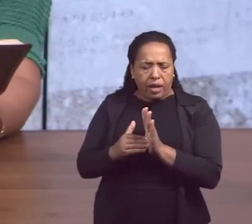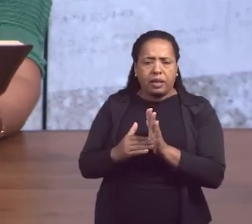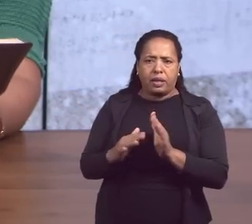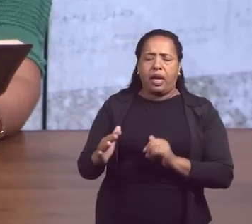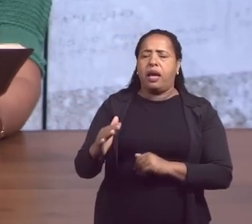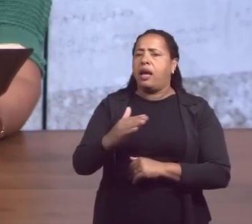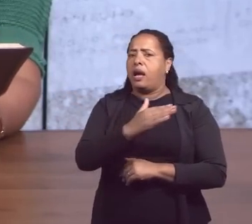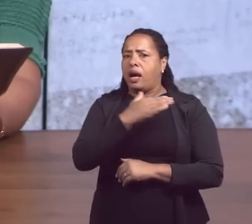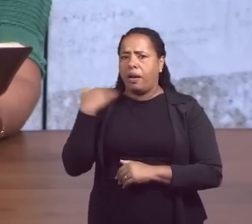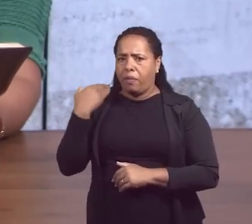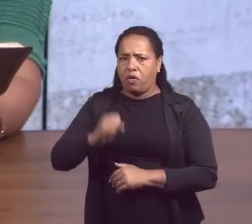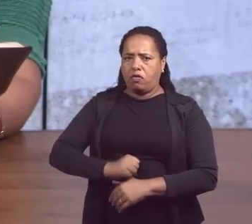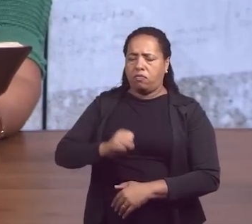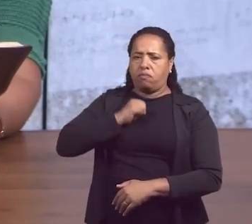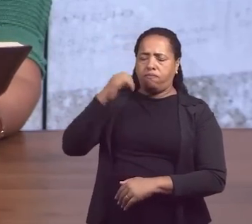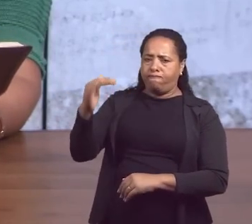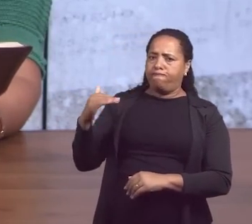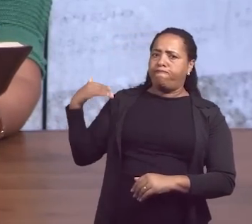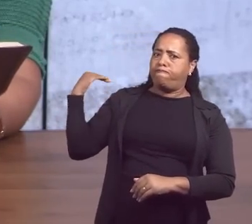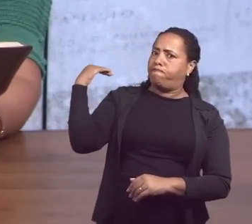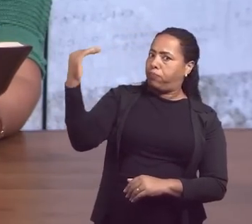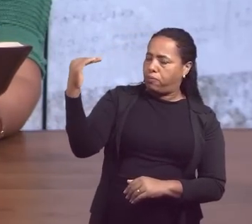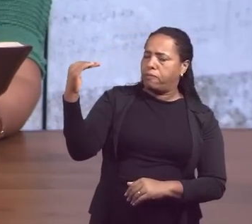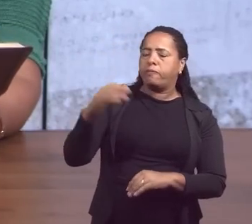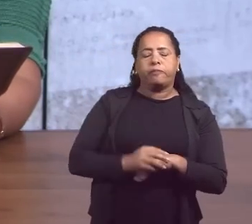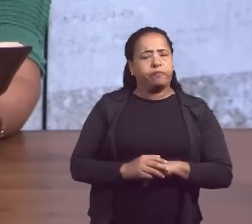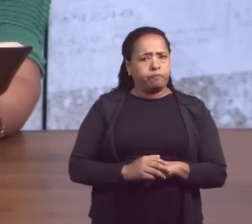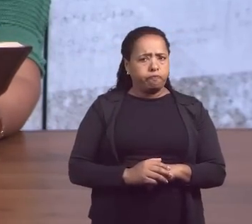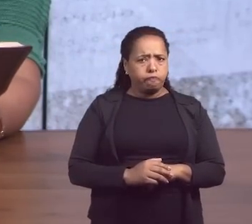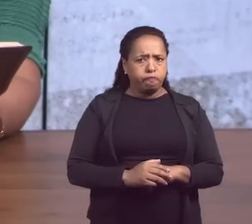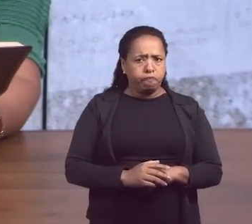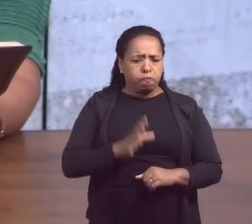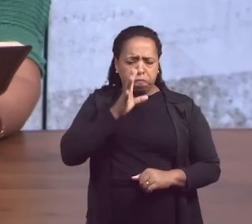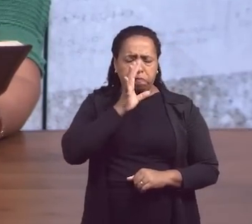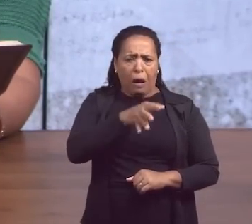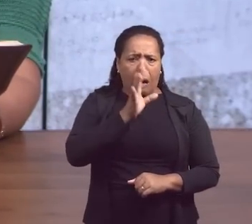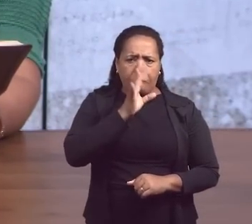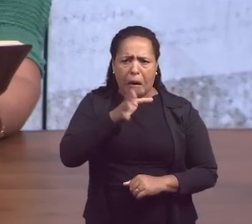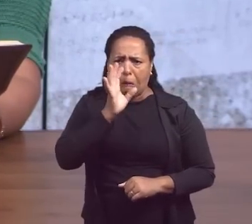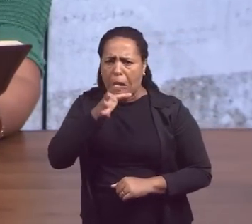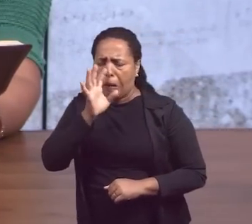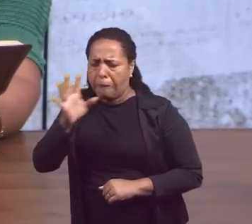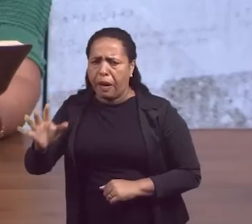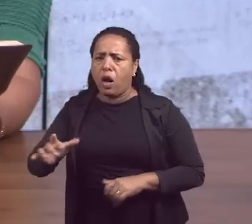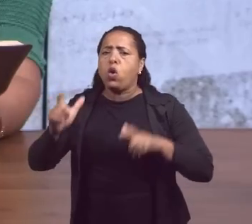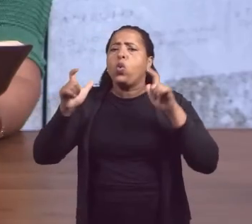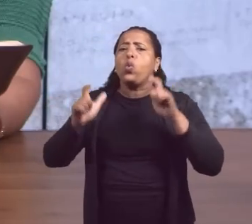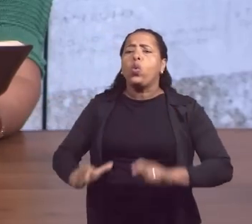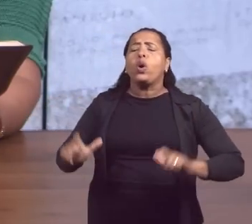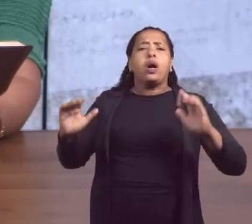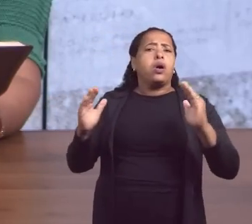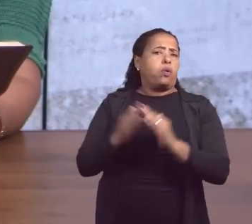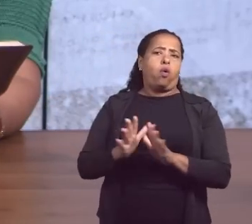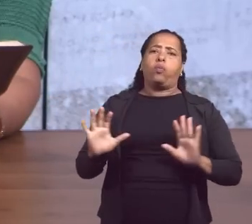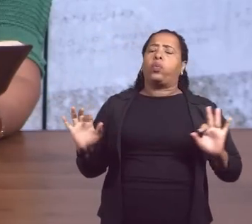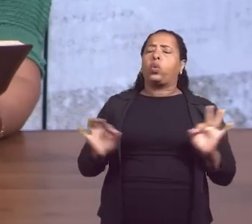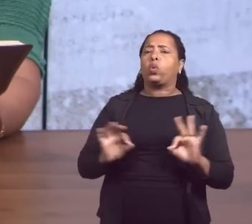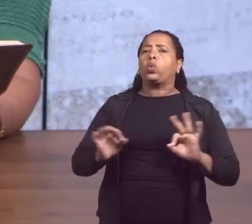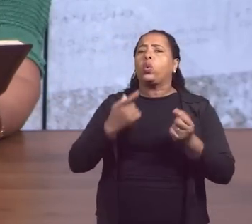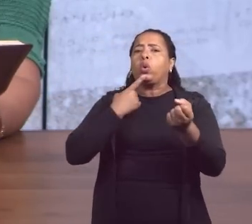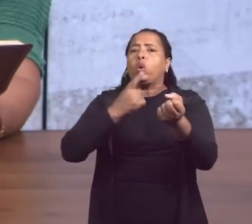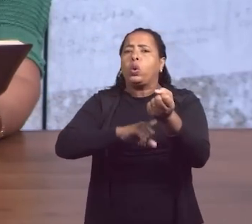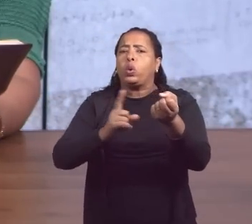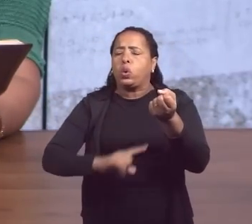sumo sacerdote. Assim, não profanareis a terra em que estais, porque o sangue